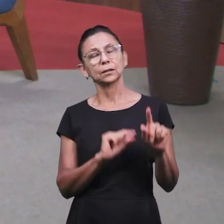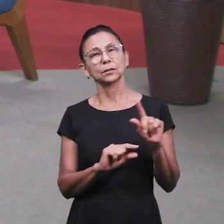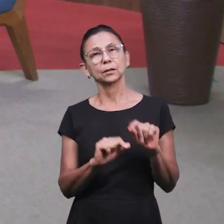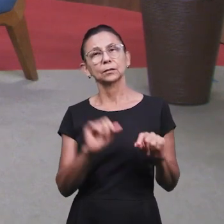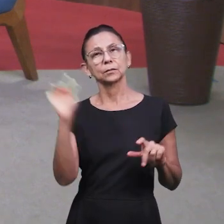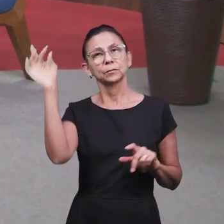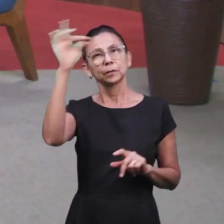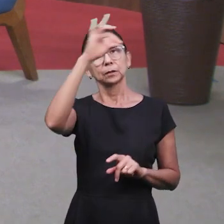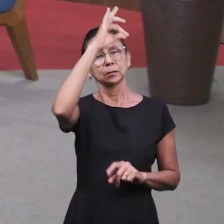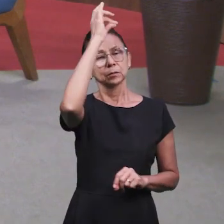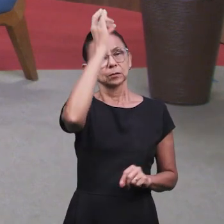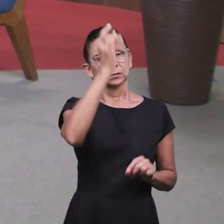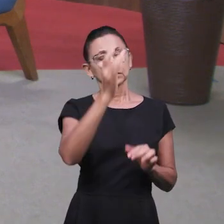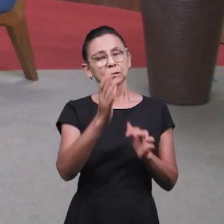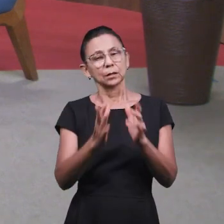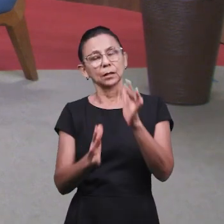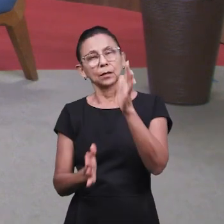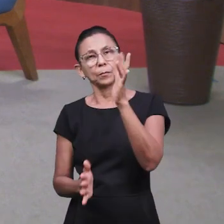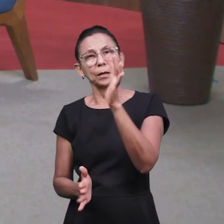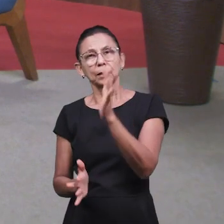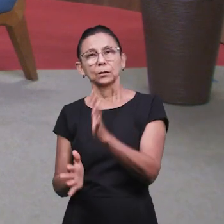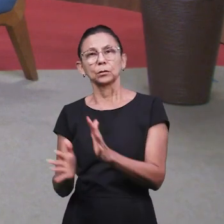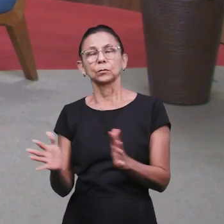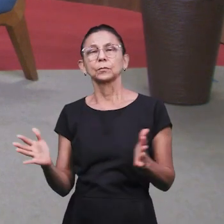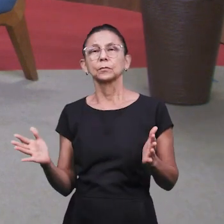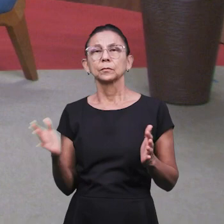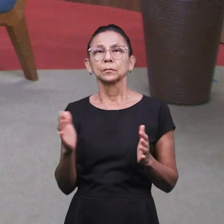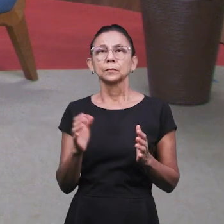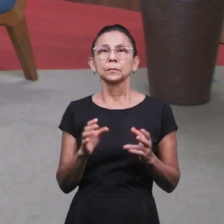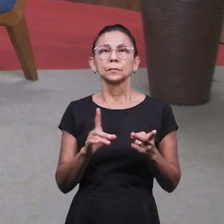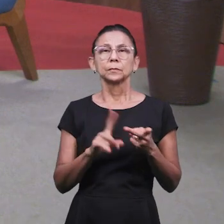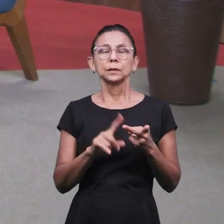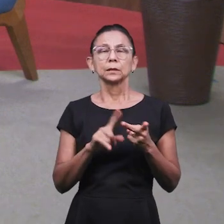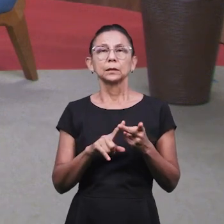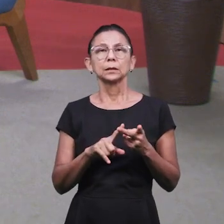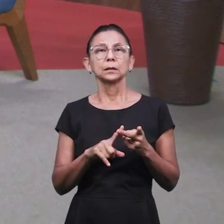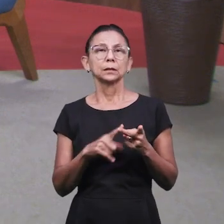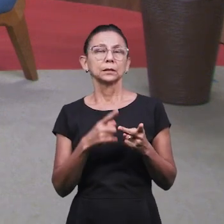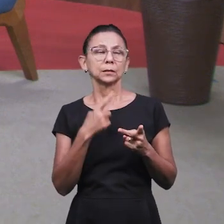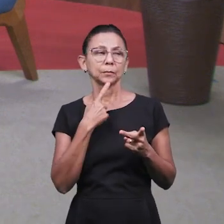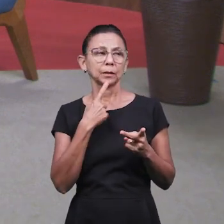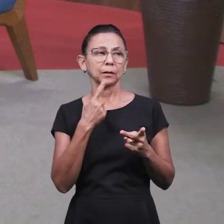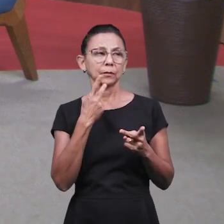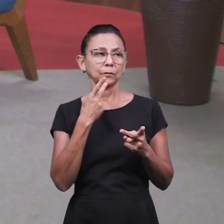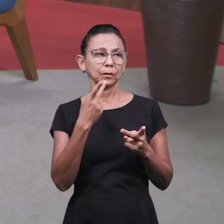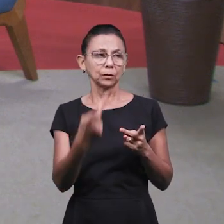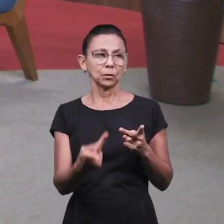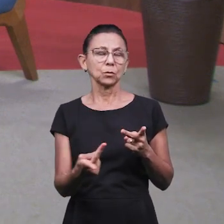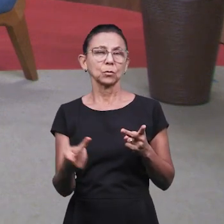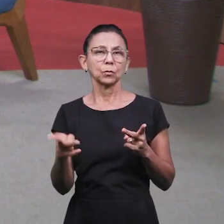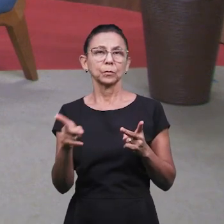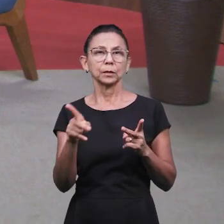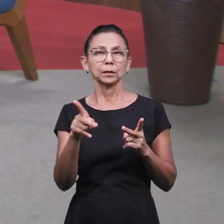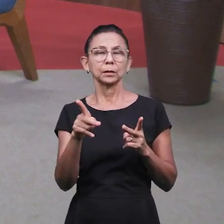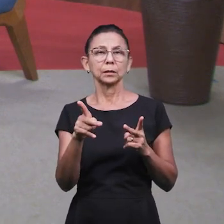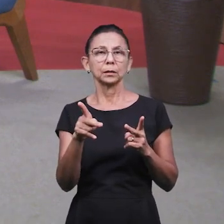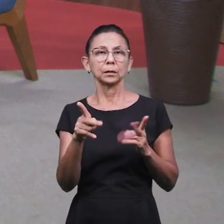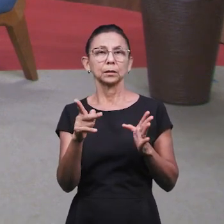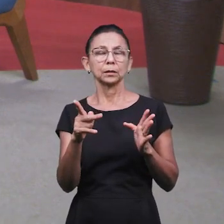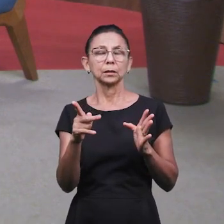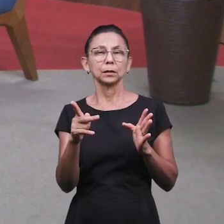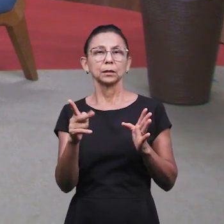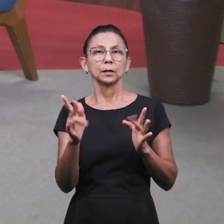o derramar do Espírito Santo e o derramar do sangue de Jesus na cruz do Calvário. E a gente sempre aborda